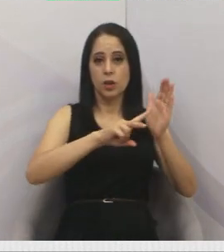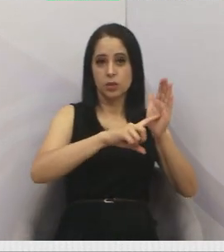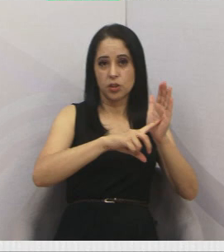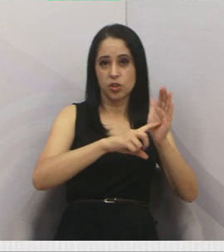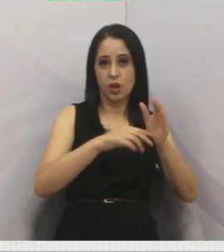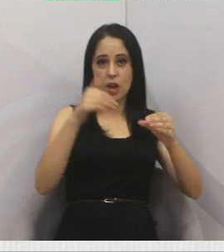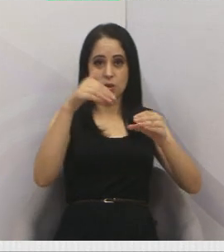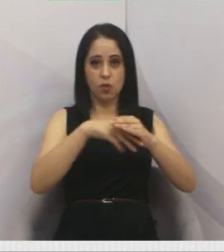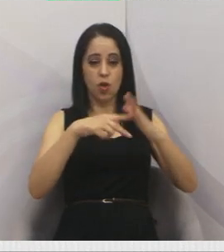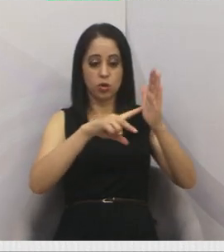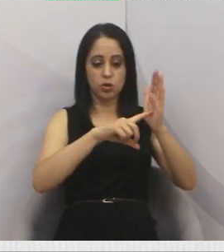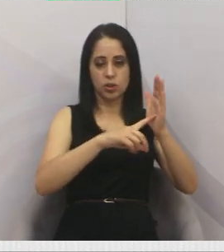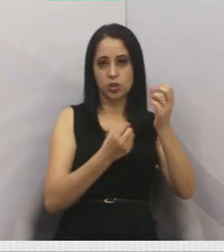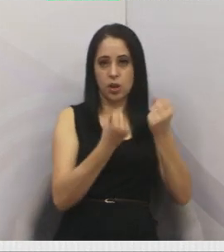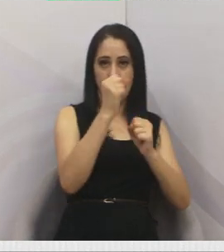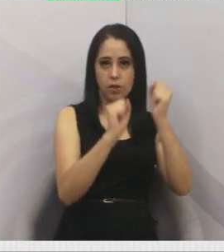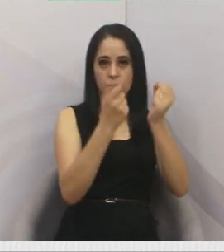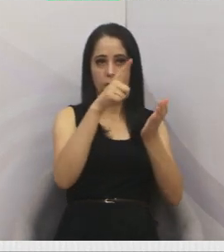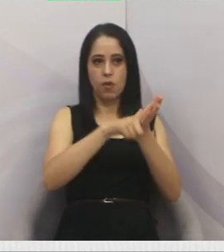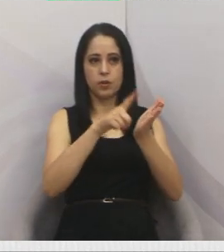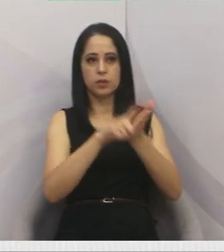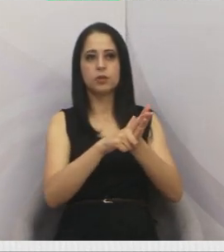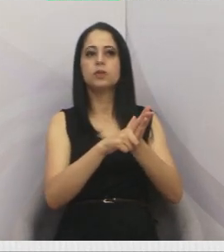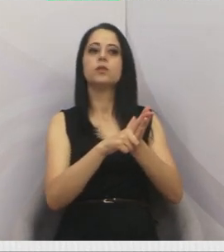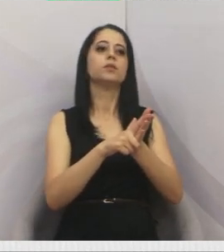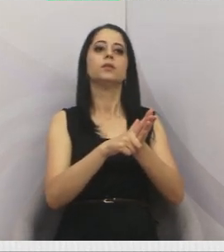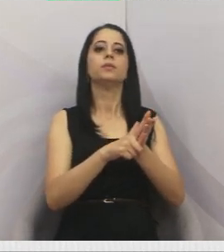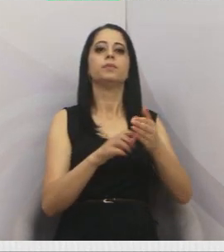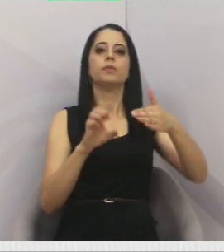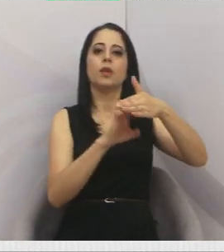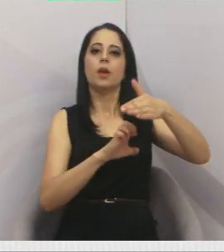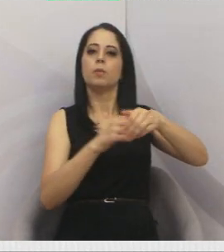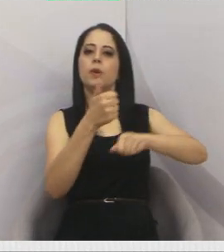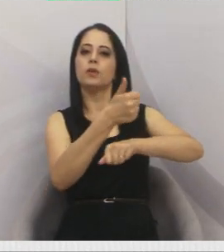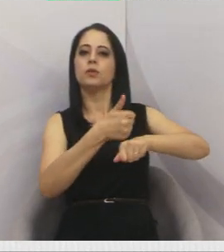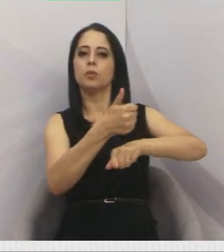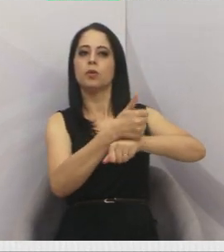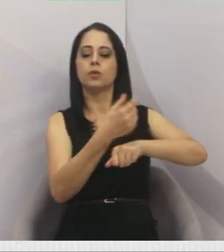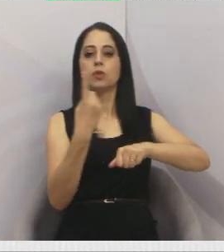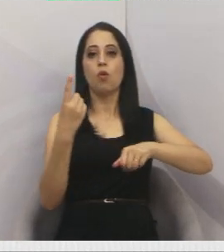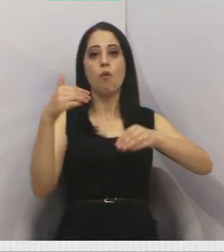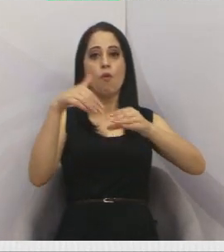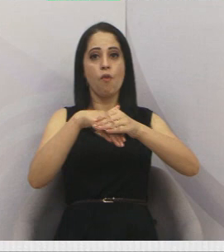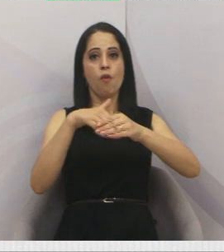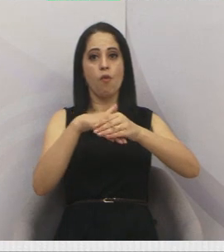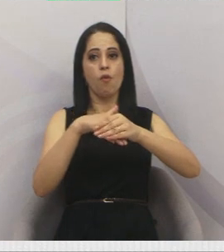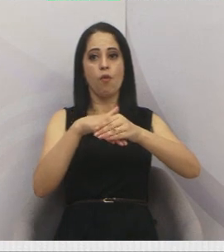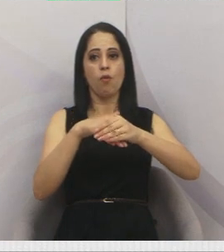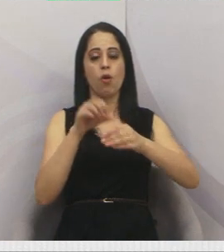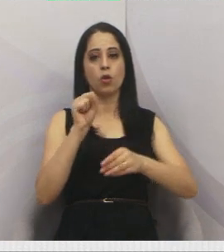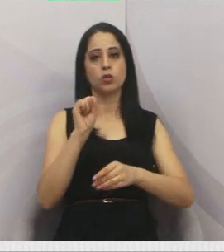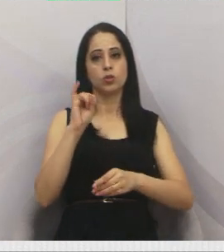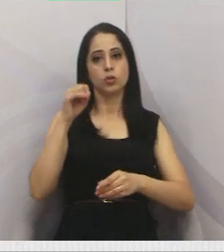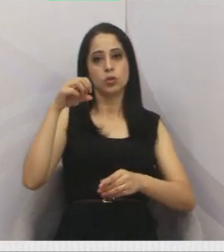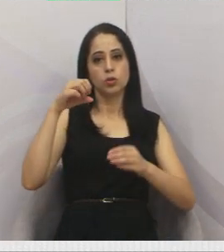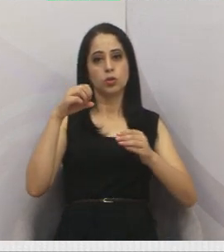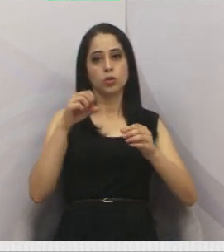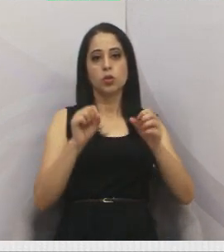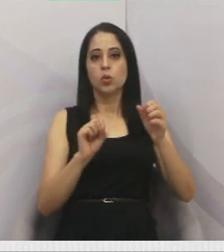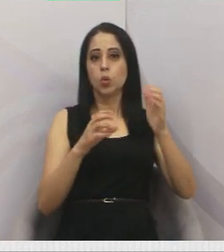Um voto para Sindicato dos Papeleiros. Segmento Empresas e Entidades Profissionais. Um voto para Sincomércio